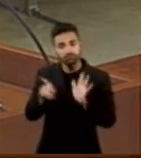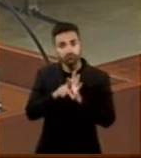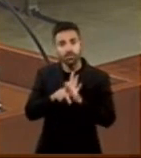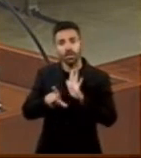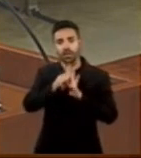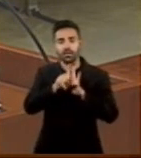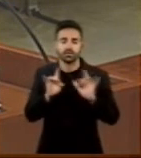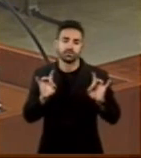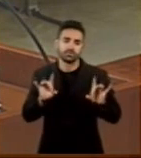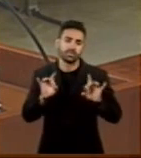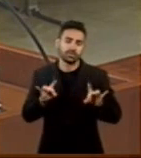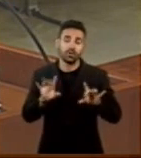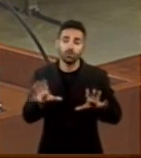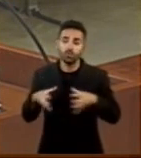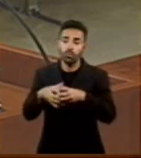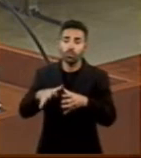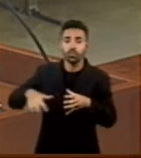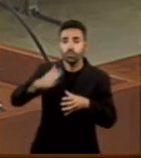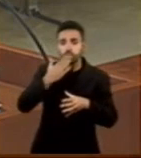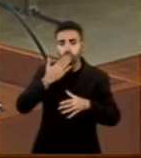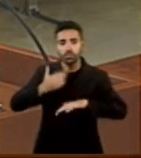especial a determinada categoria de,